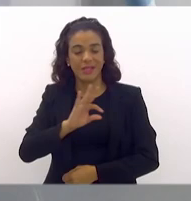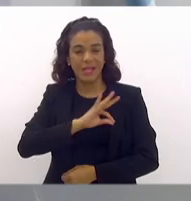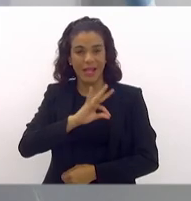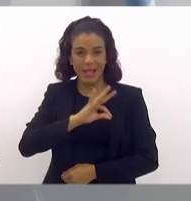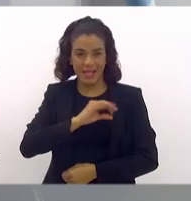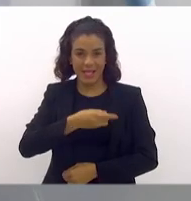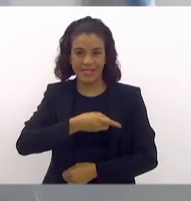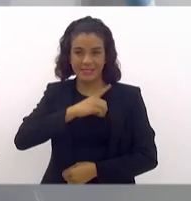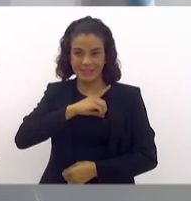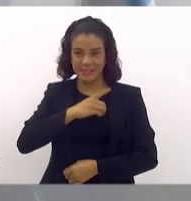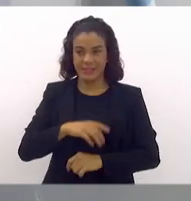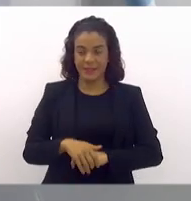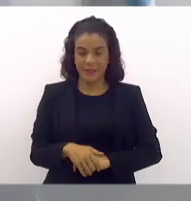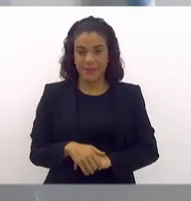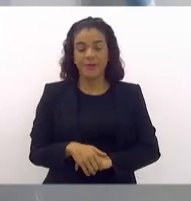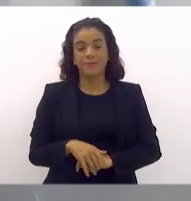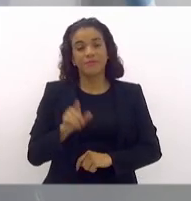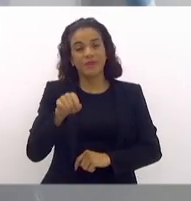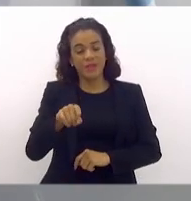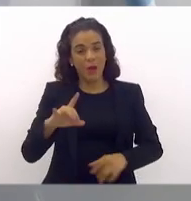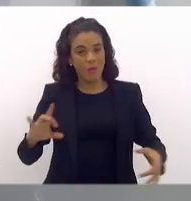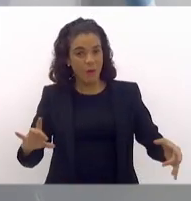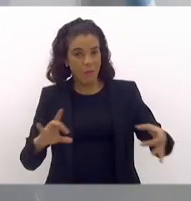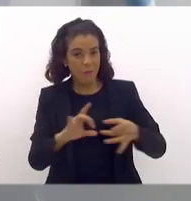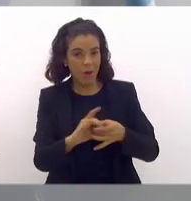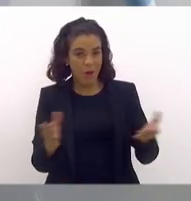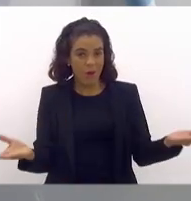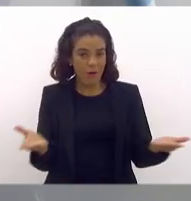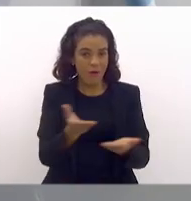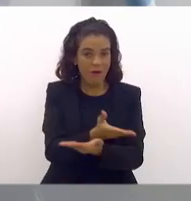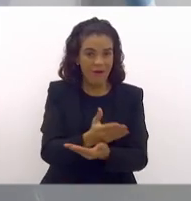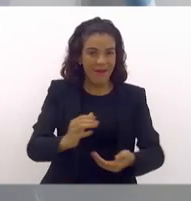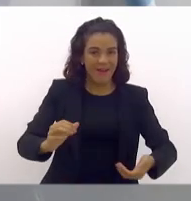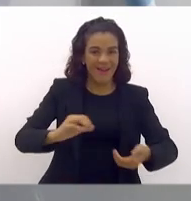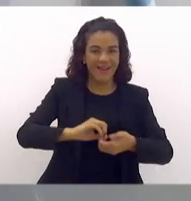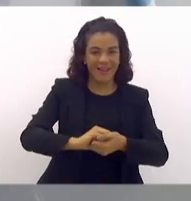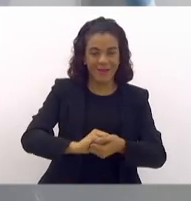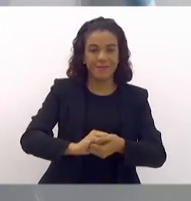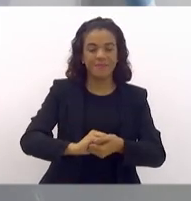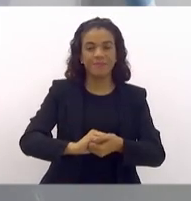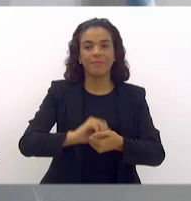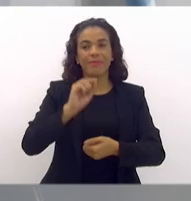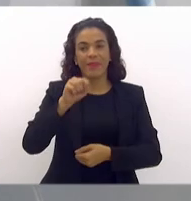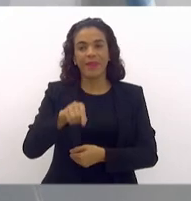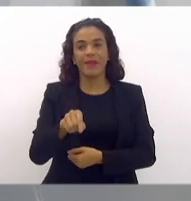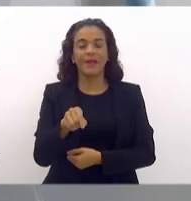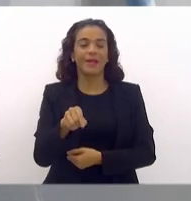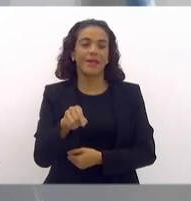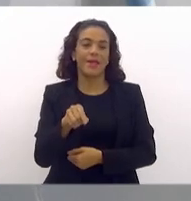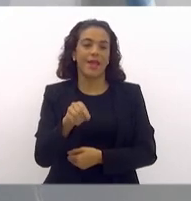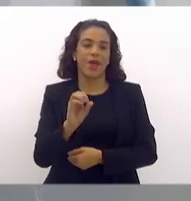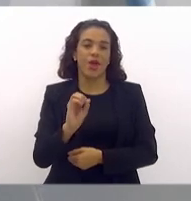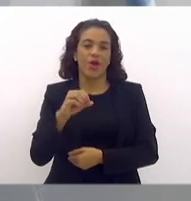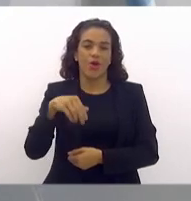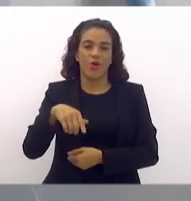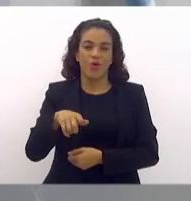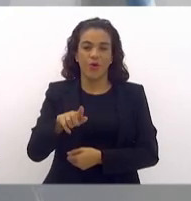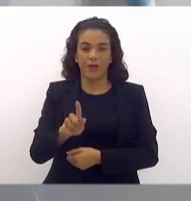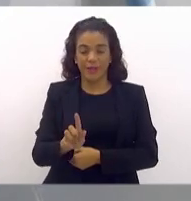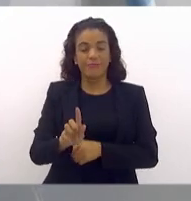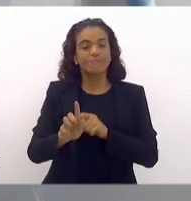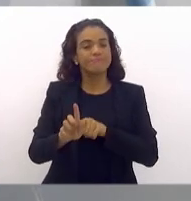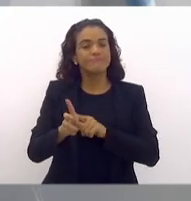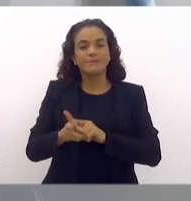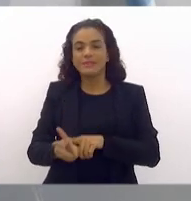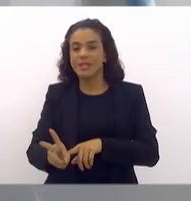nessa conjugação de estabelecer interlocutores e parceiros, as organizações, elas sempre